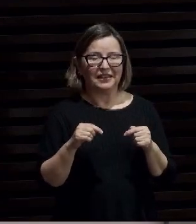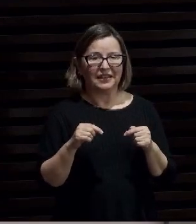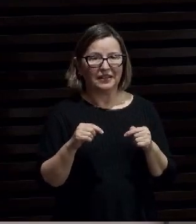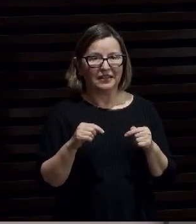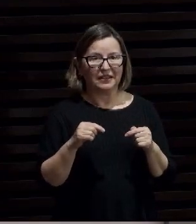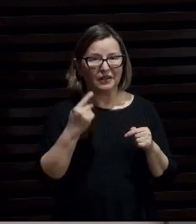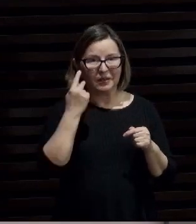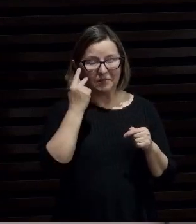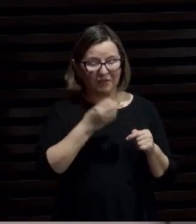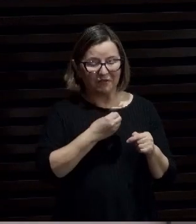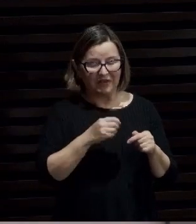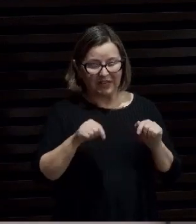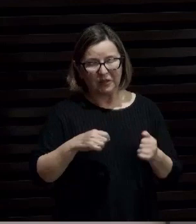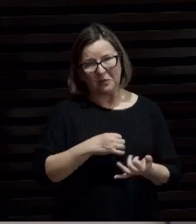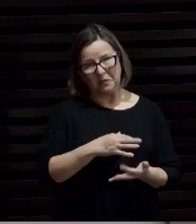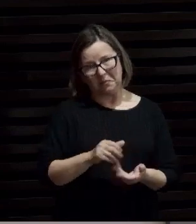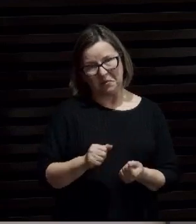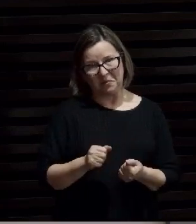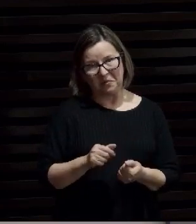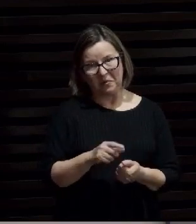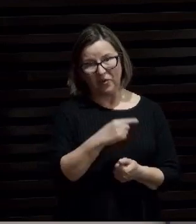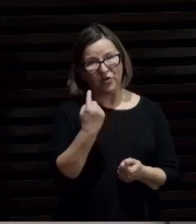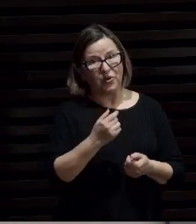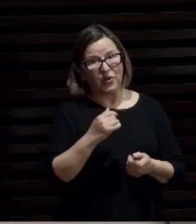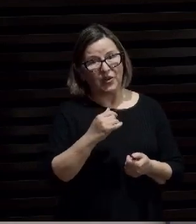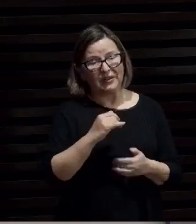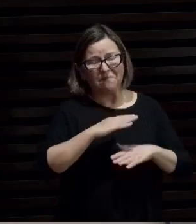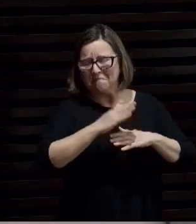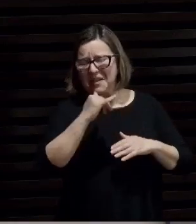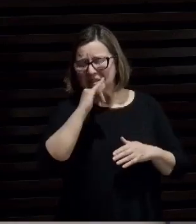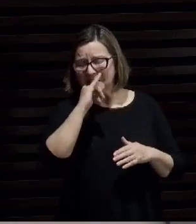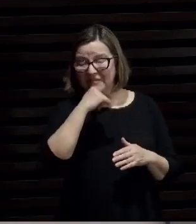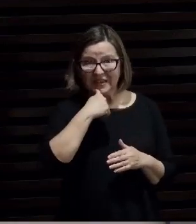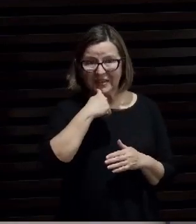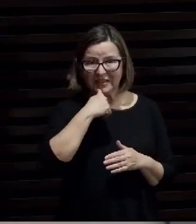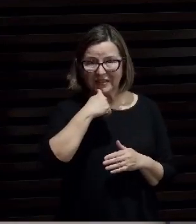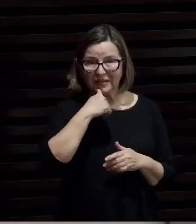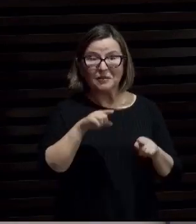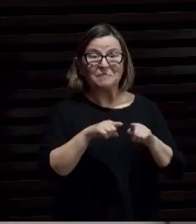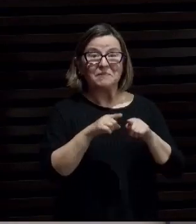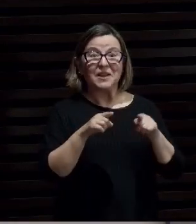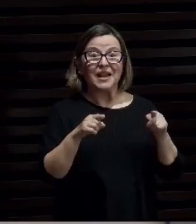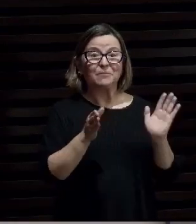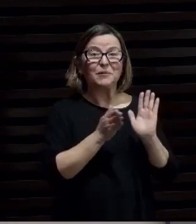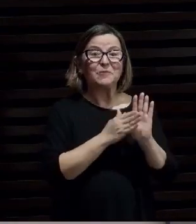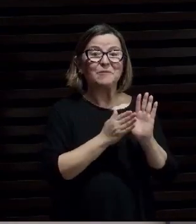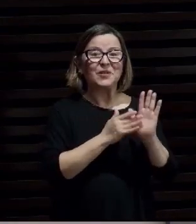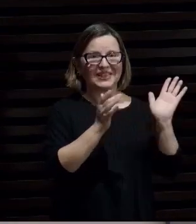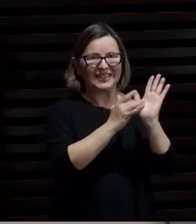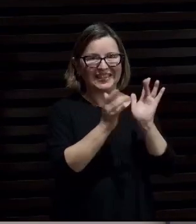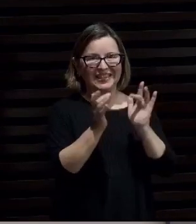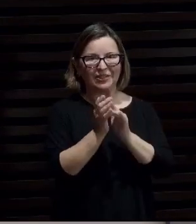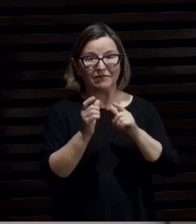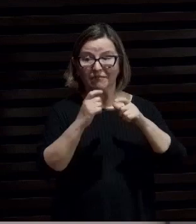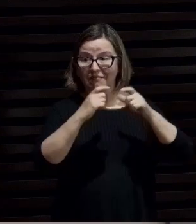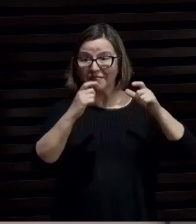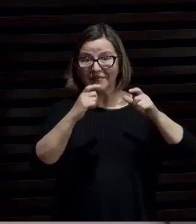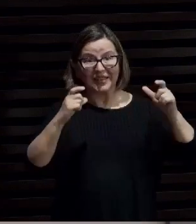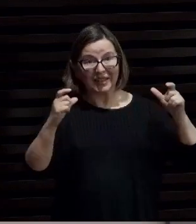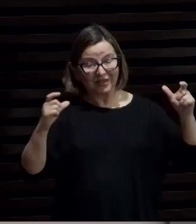homens. Não é isso que Jesus veio fazer. O propósito de Jesus, meus amados, é muito maior